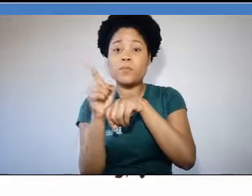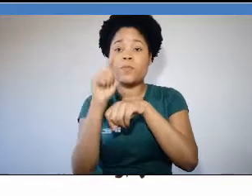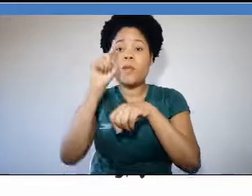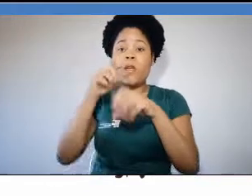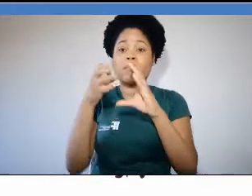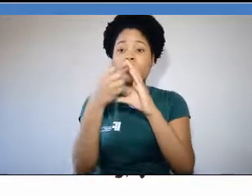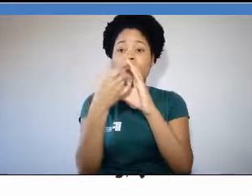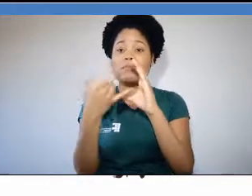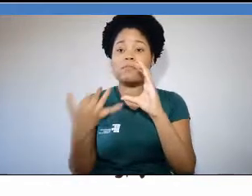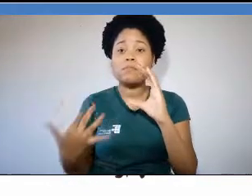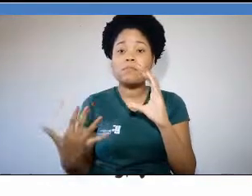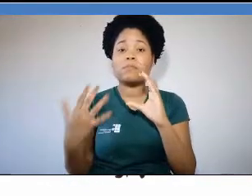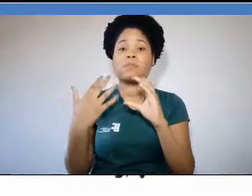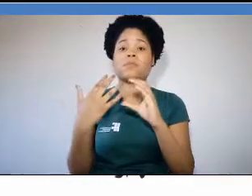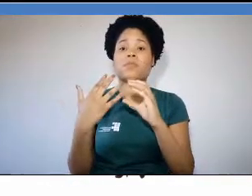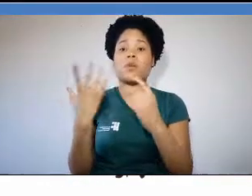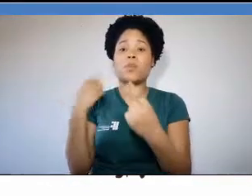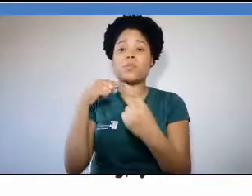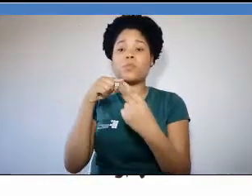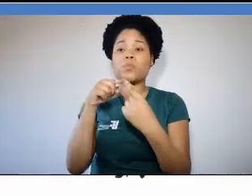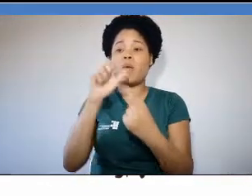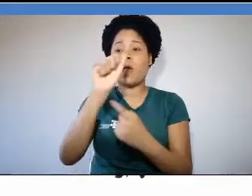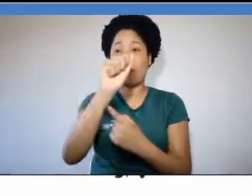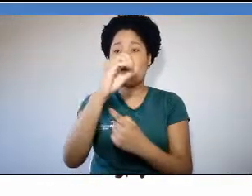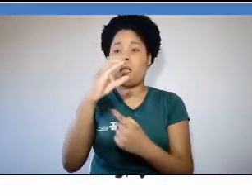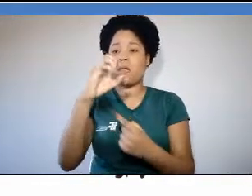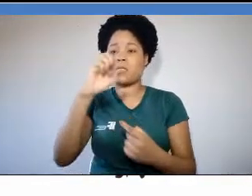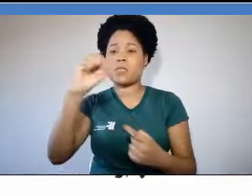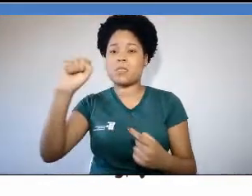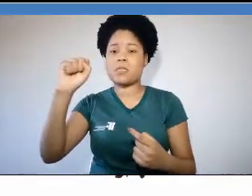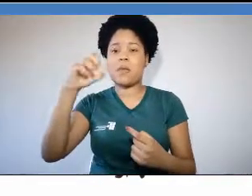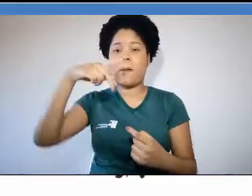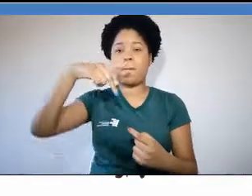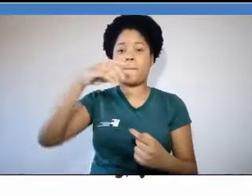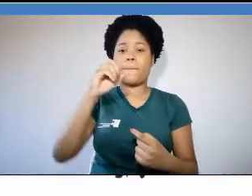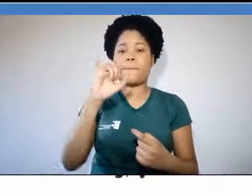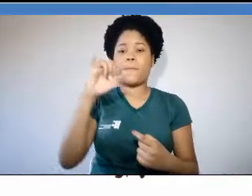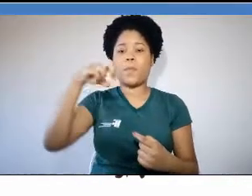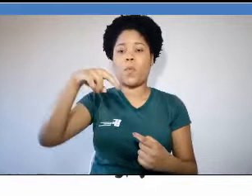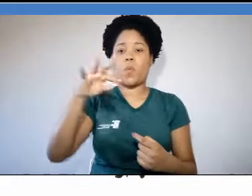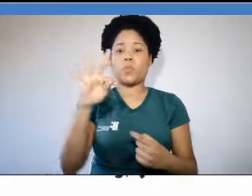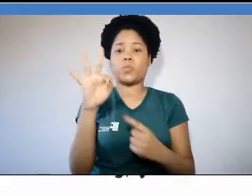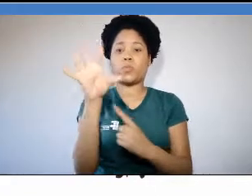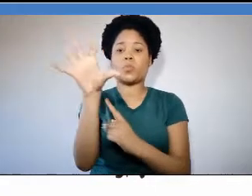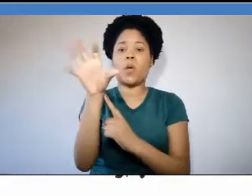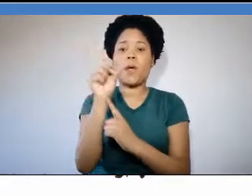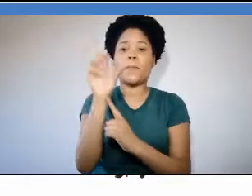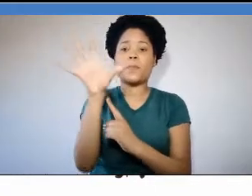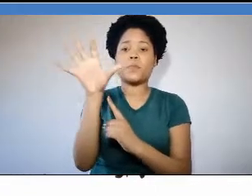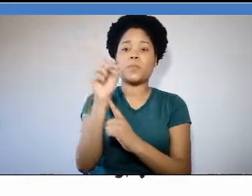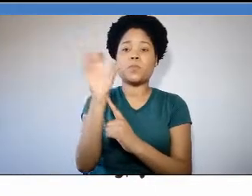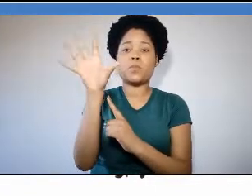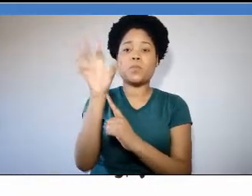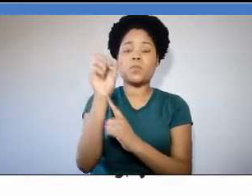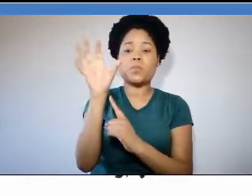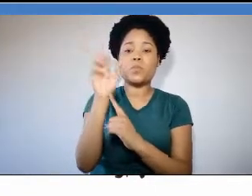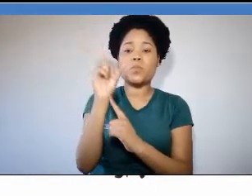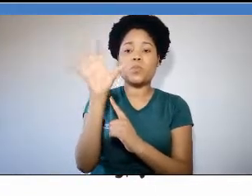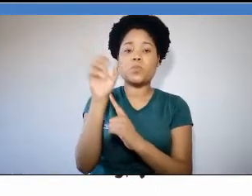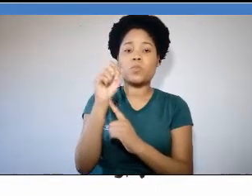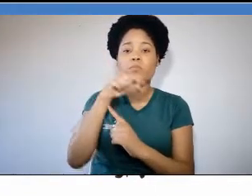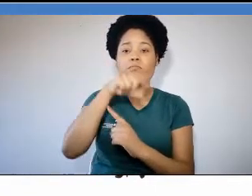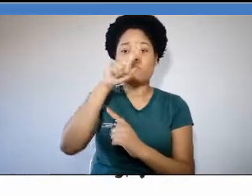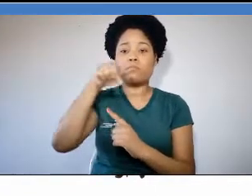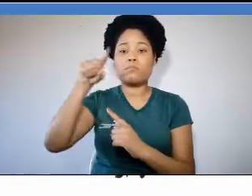anteninhas fazem o papel do access point. E o que ele faz, na verdade? Ele captura sinal